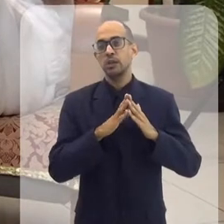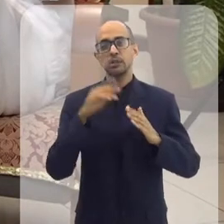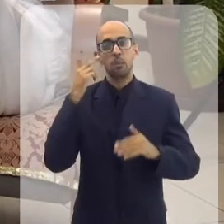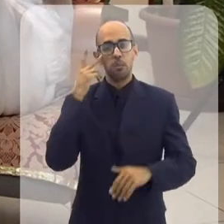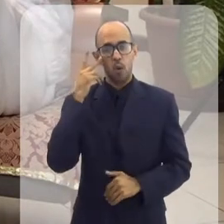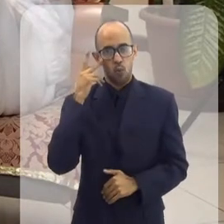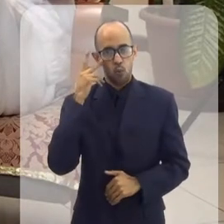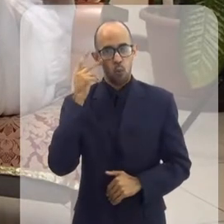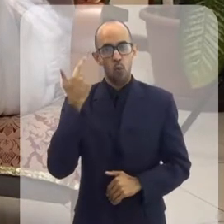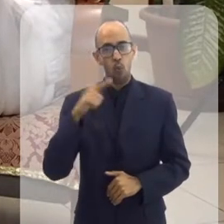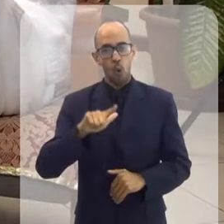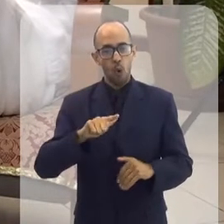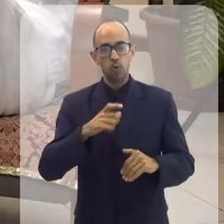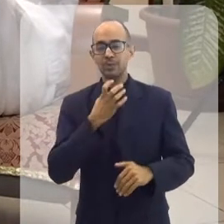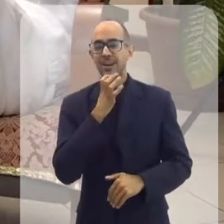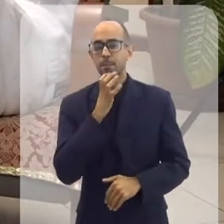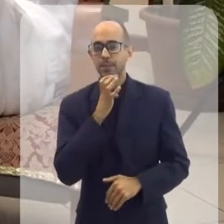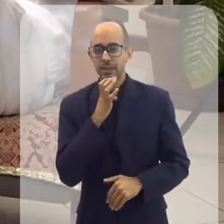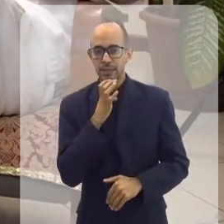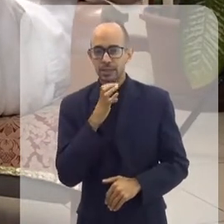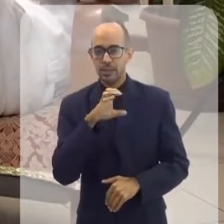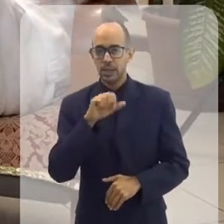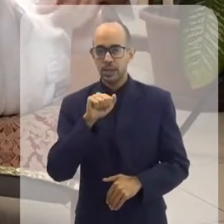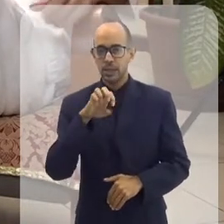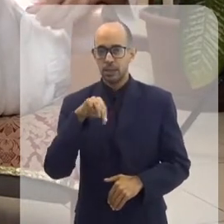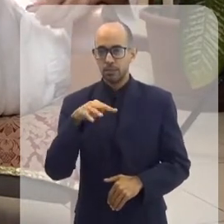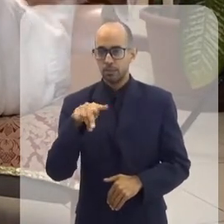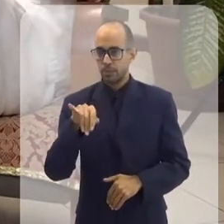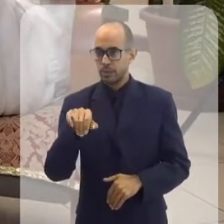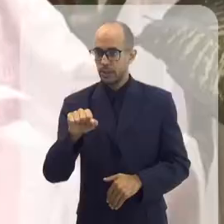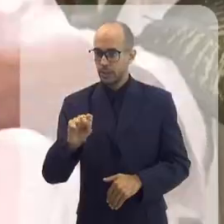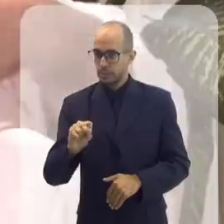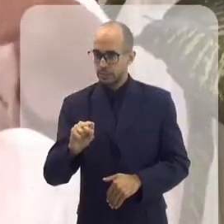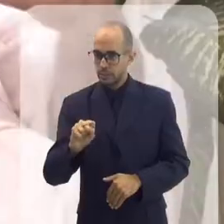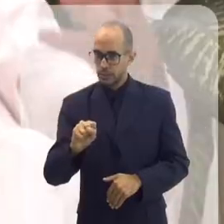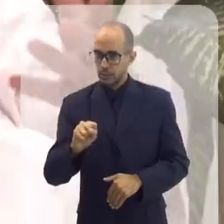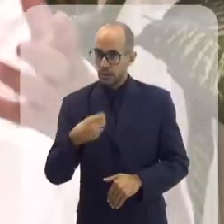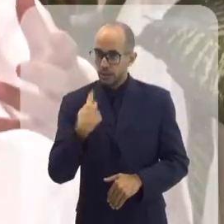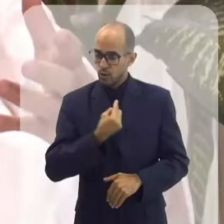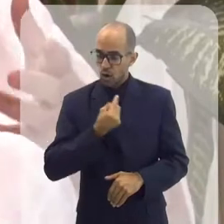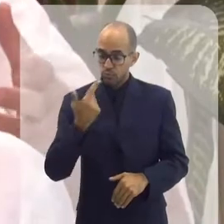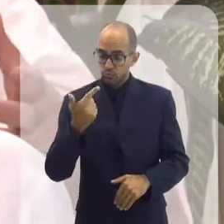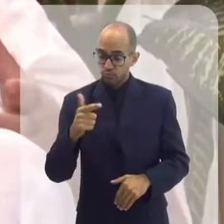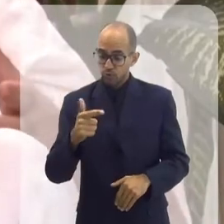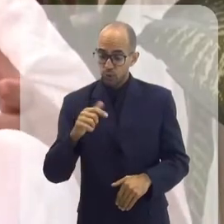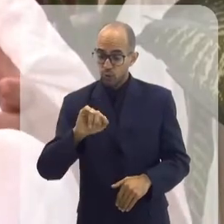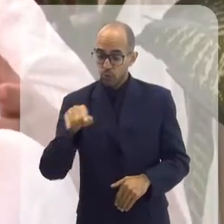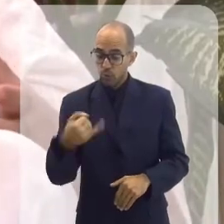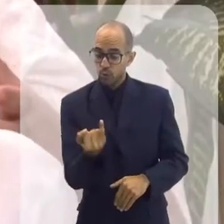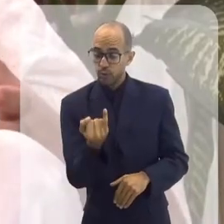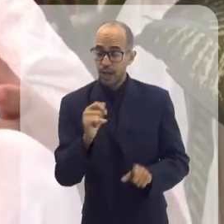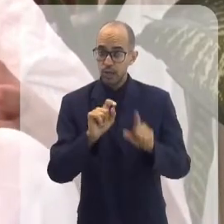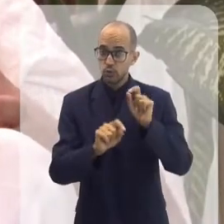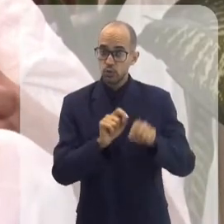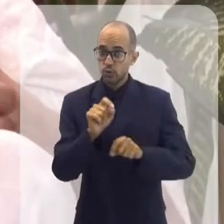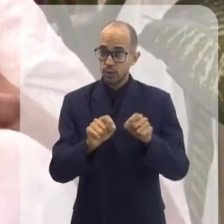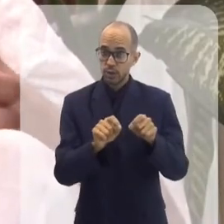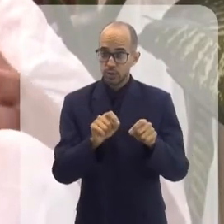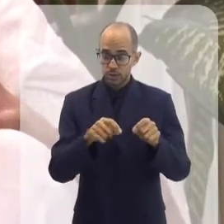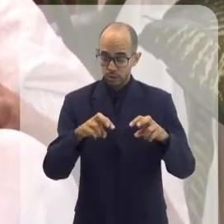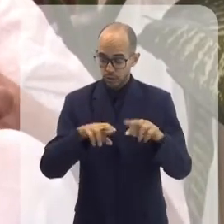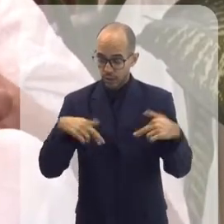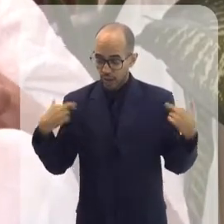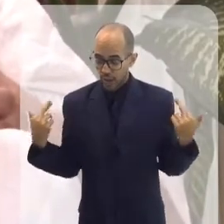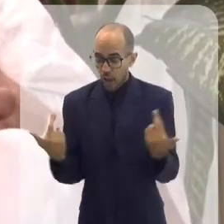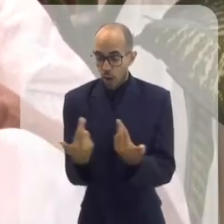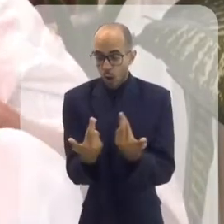mora em Salvador em São Paulo o outro que mora em Campinas outro e a gente já não tinha mais oportunidade de ter